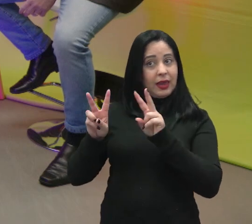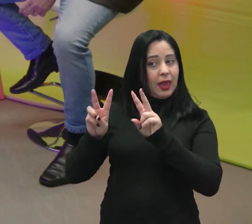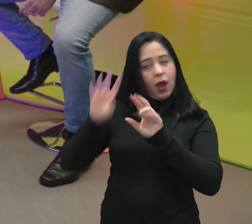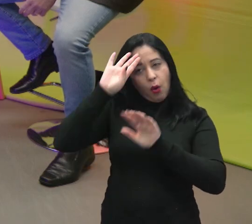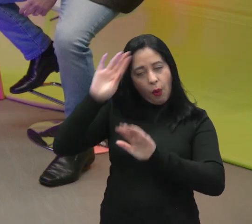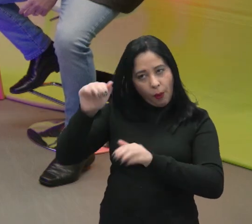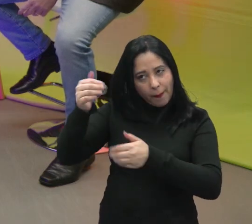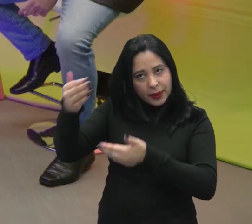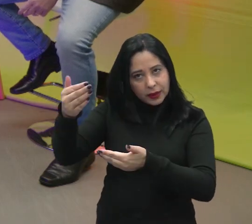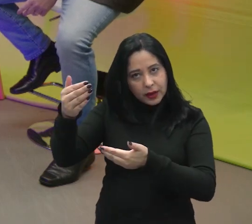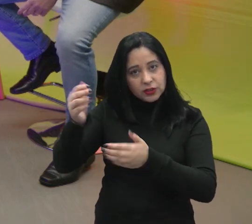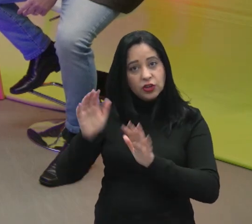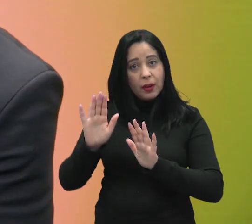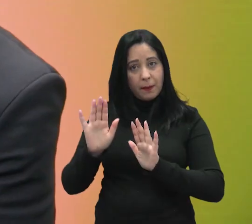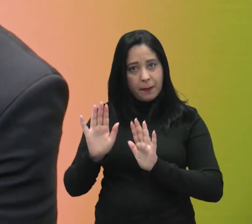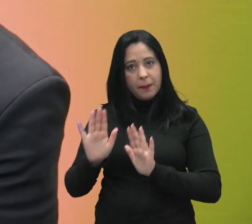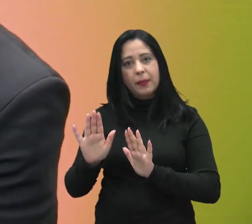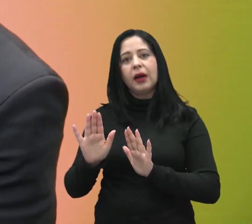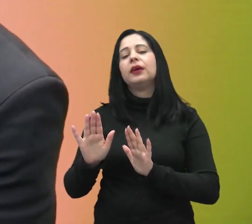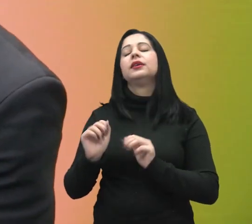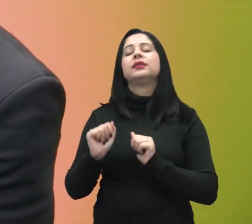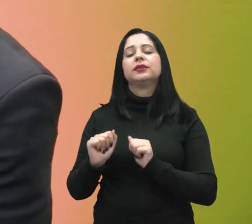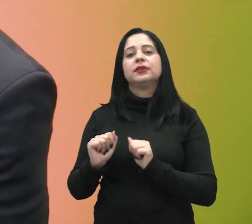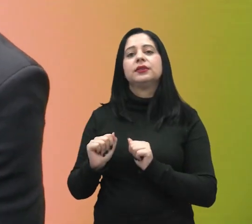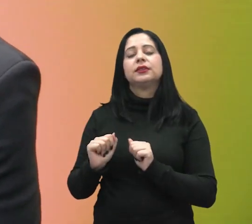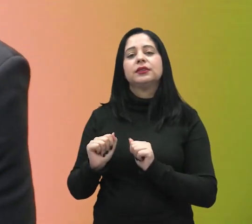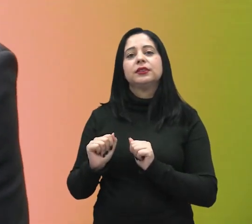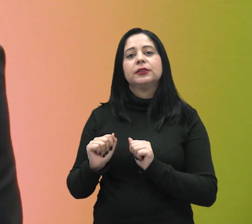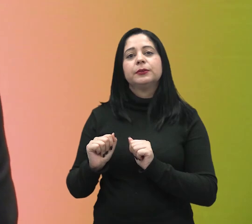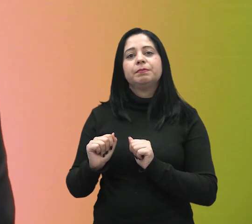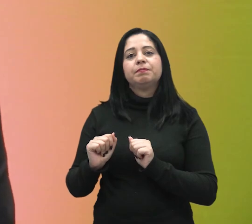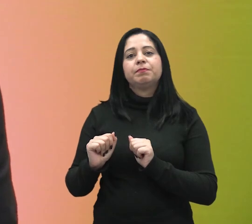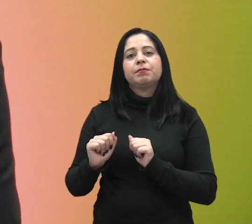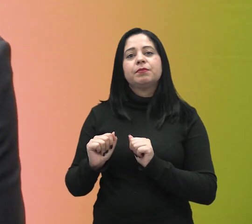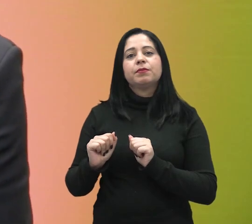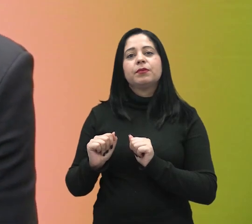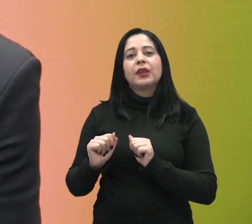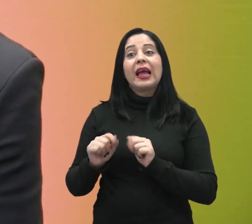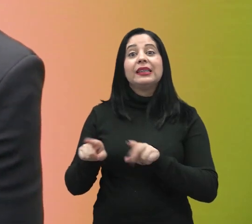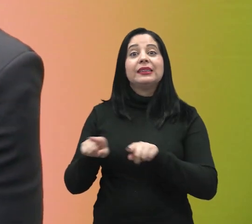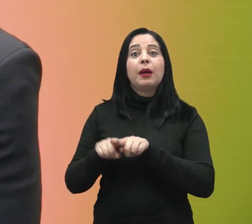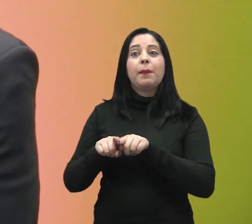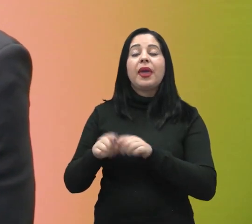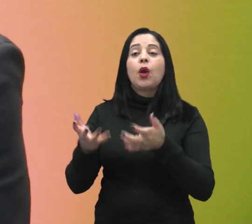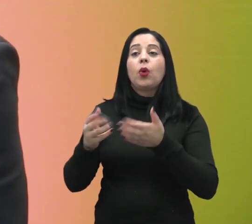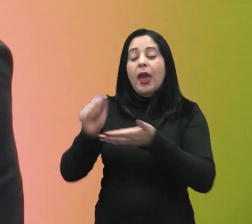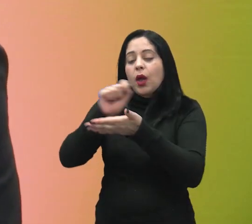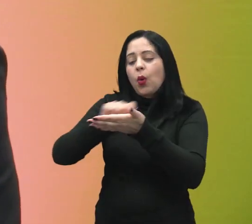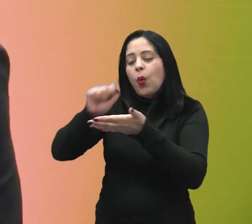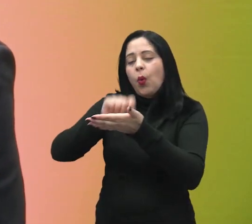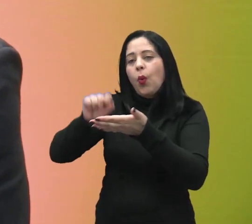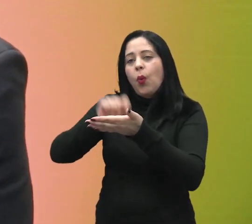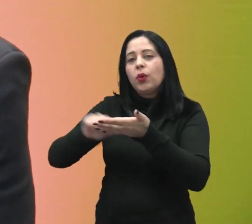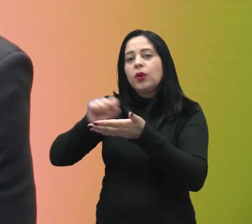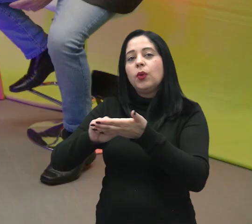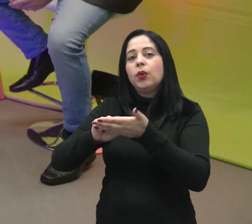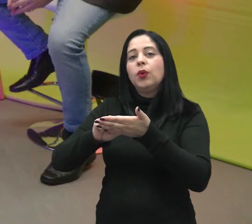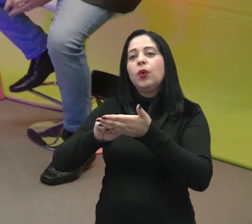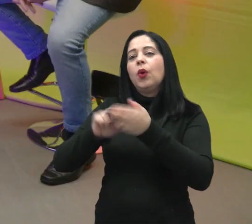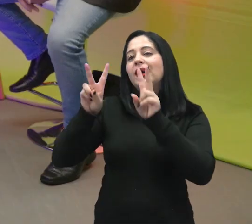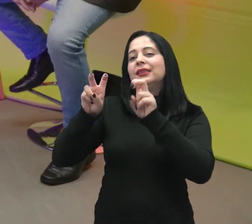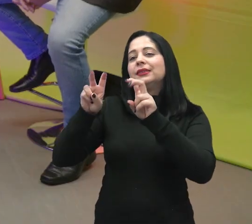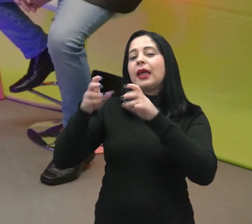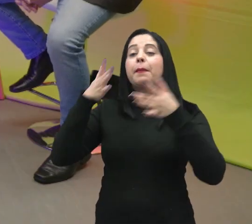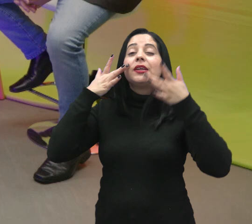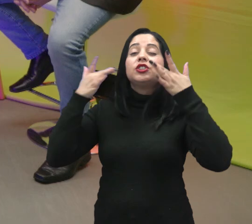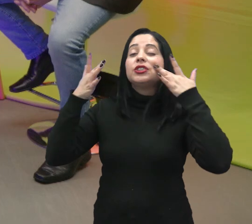algumas homenagens, mas eu vou escrever sobre as 50 entrevistas. Ótimo. E tem um sobre o Teatro Mágico que eu quero lançar também. Quem sabe vai ser